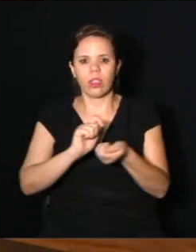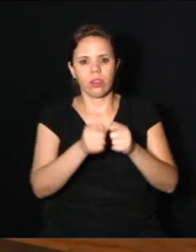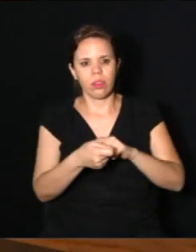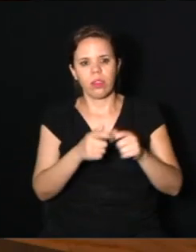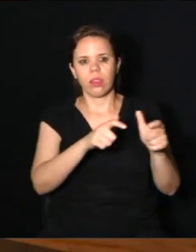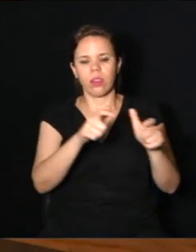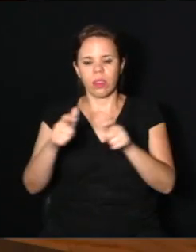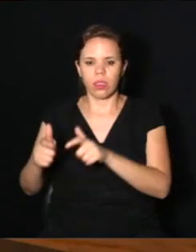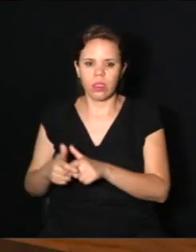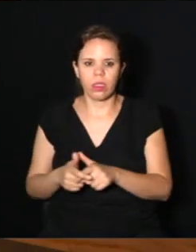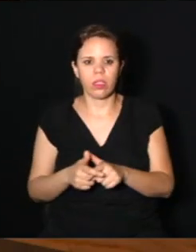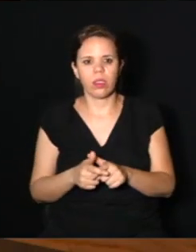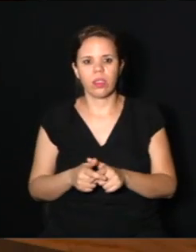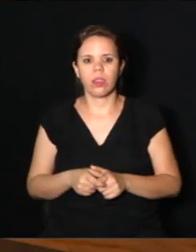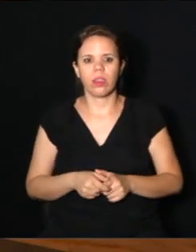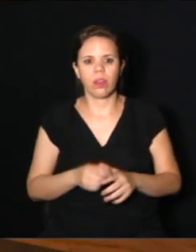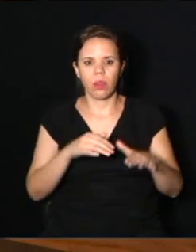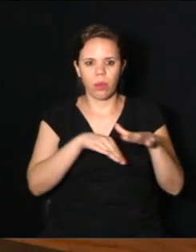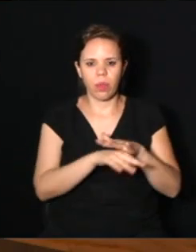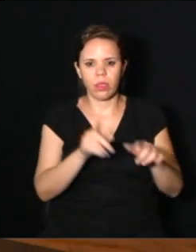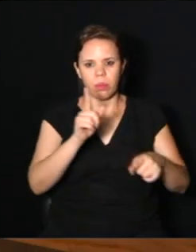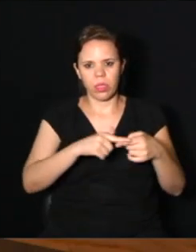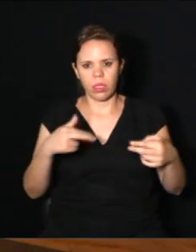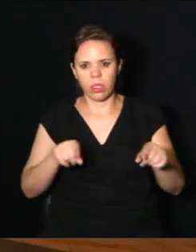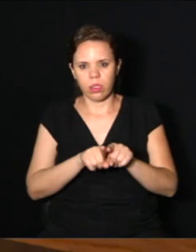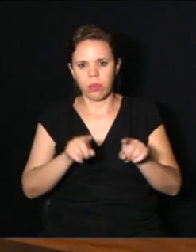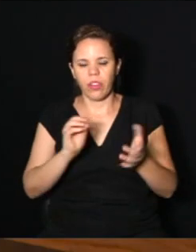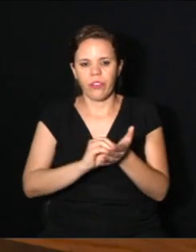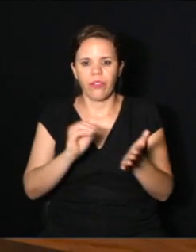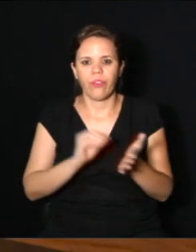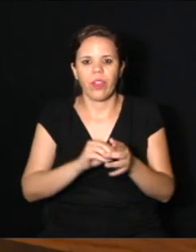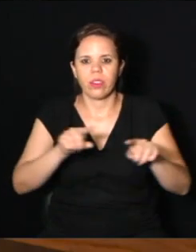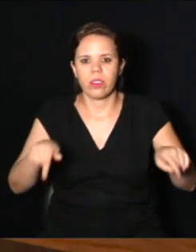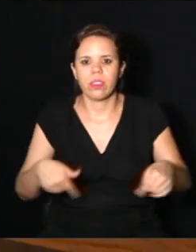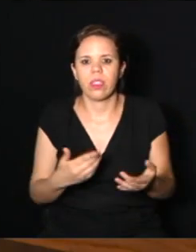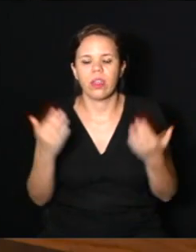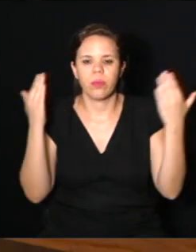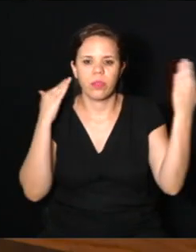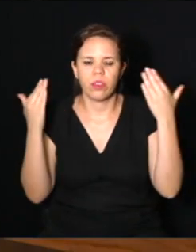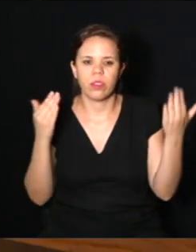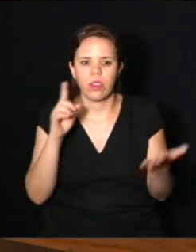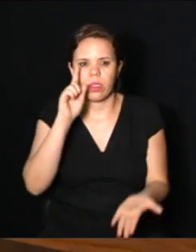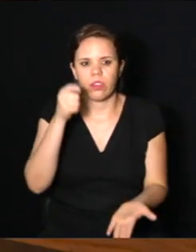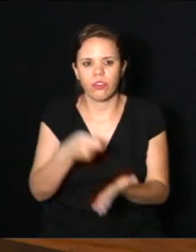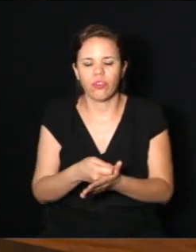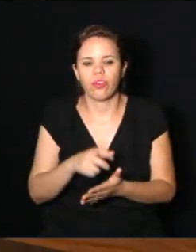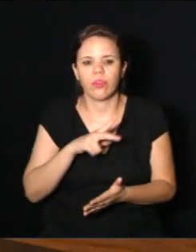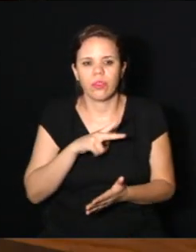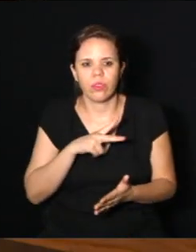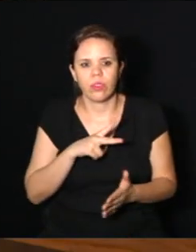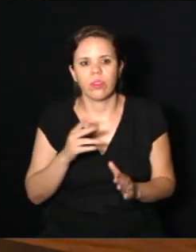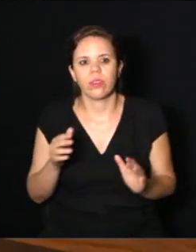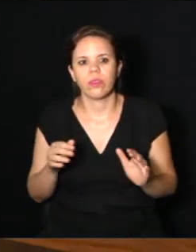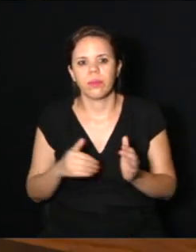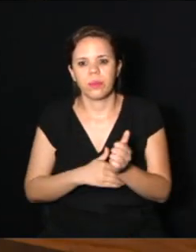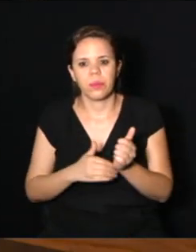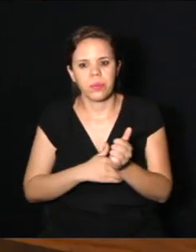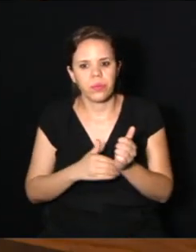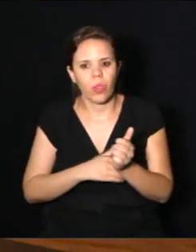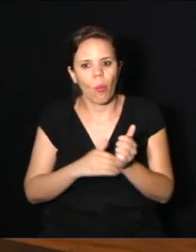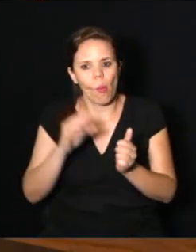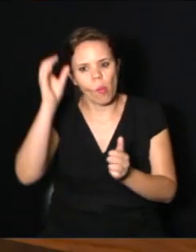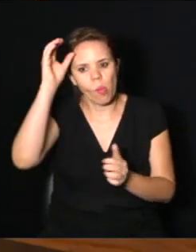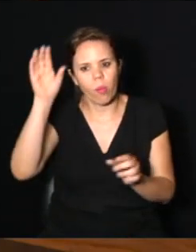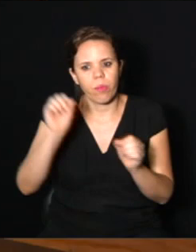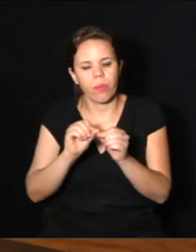técnico e sigiloso da psicologia, ausência de sala de atendimento psicológico para situações que requeram garantia de privacidade e sigilo, ausência de espaço físico